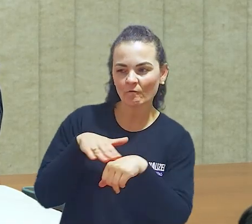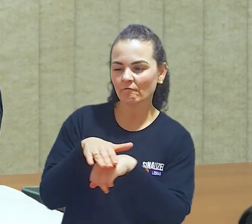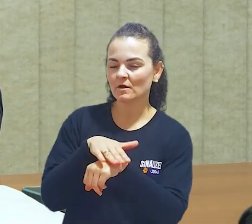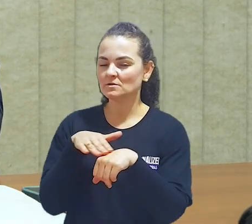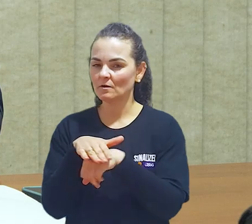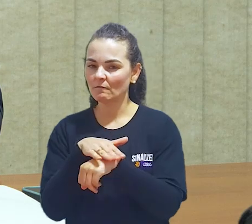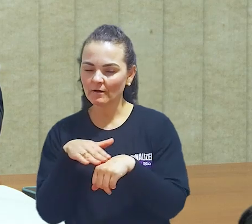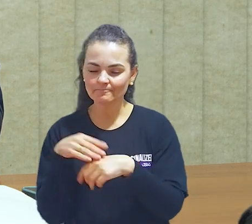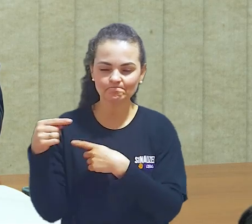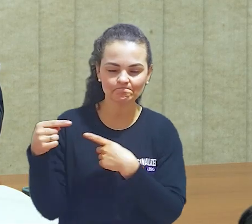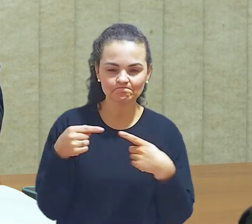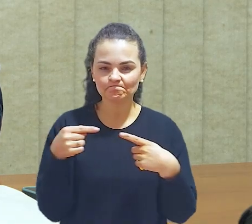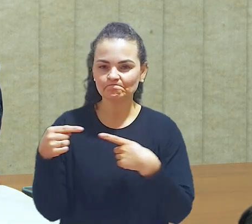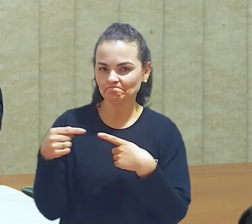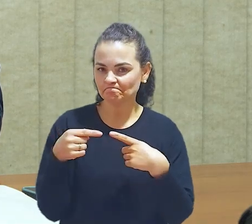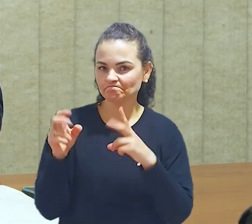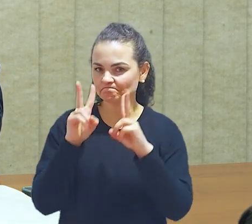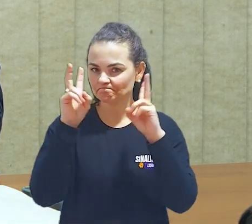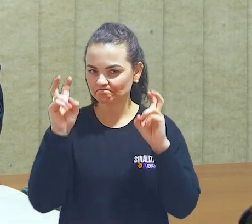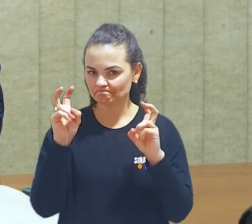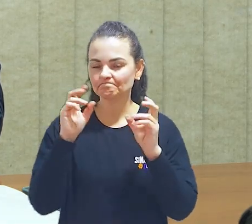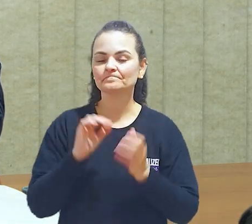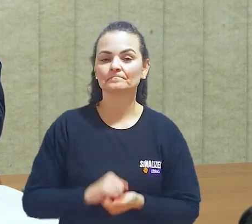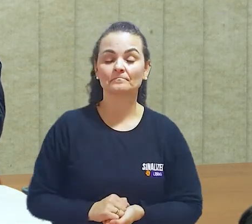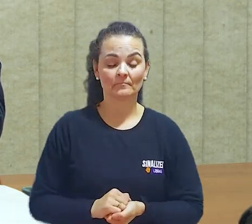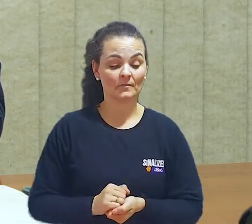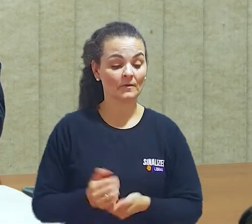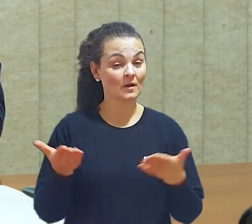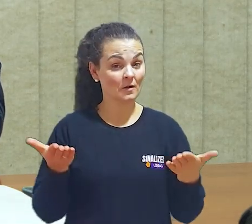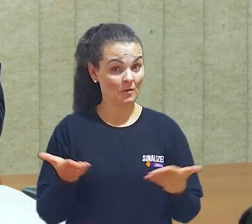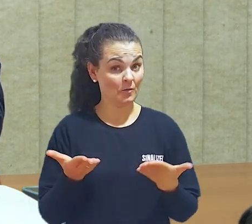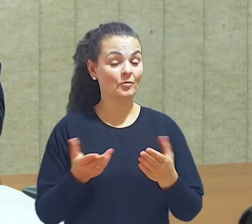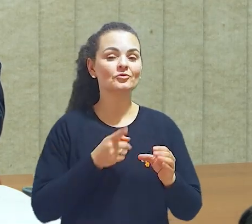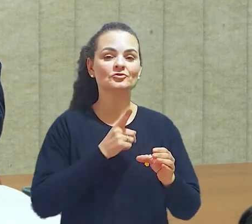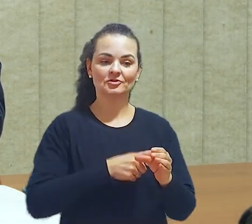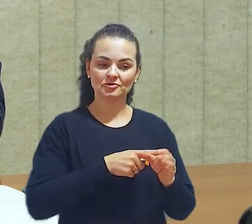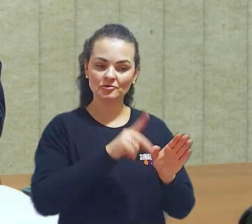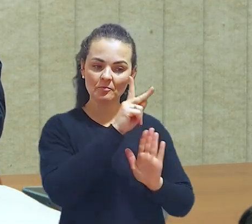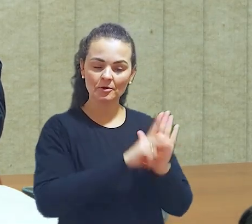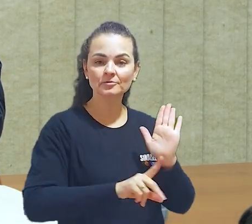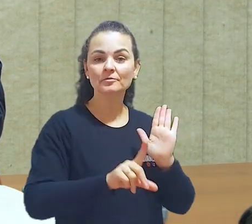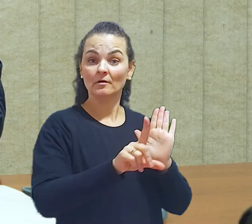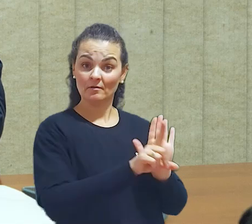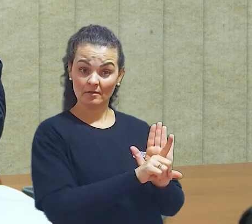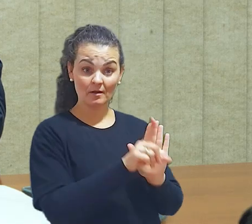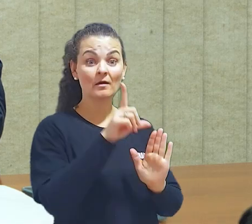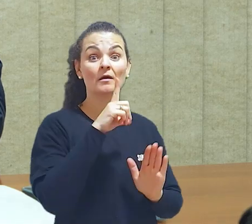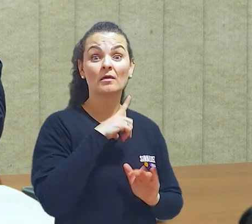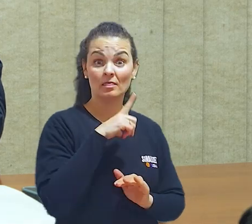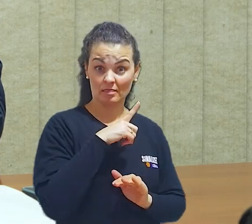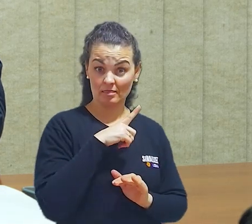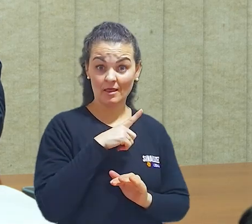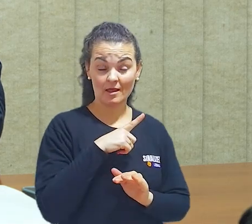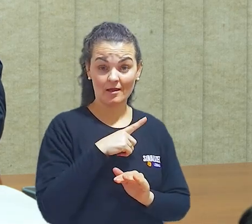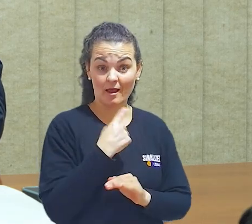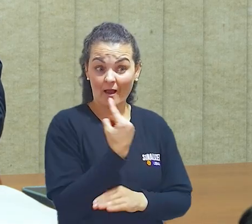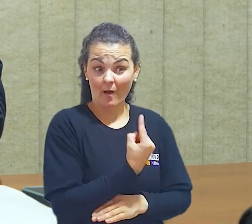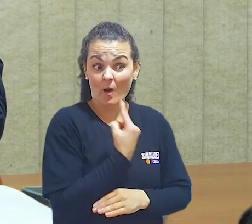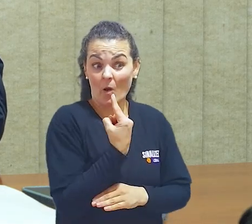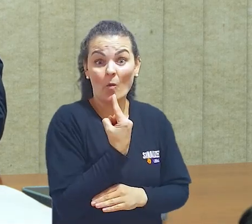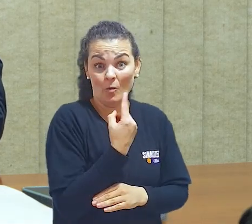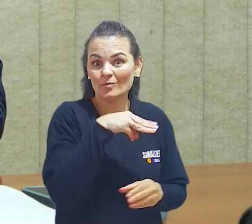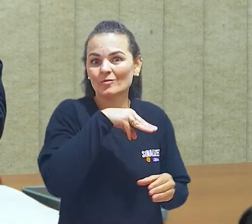a essa situação e, consequentemente, hoje nós temos na cidade um projeto de lei que é o único município da região da